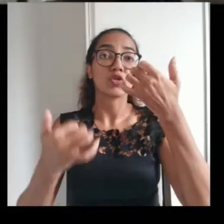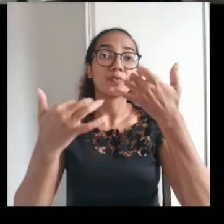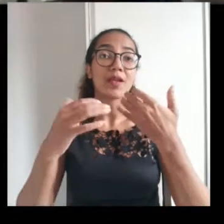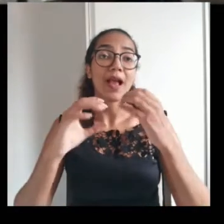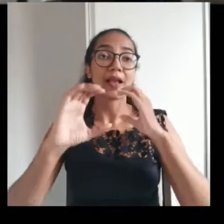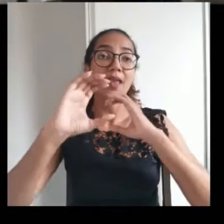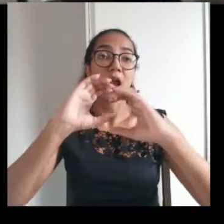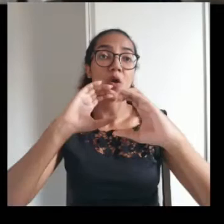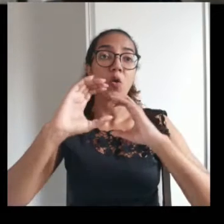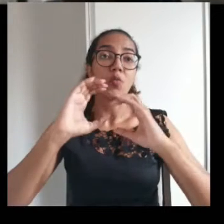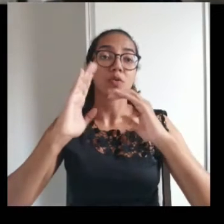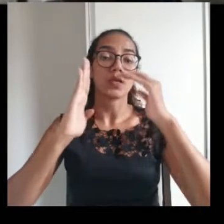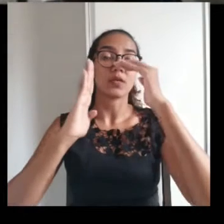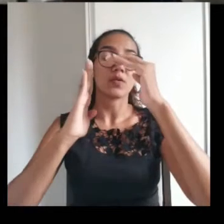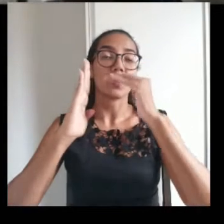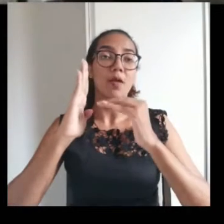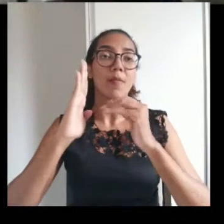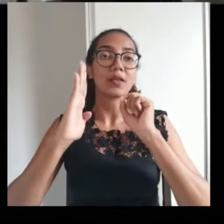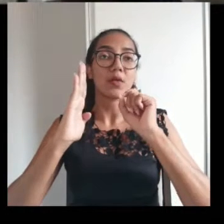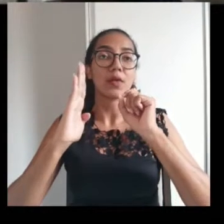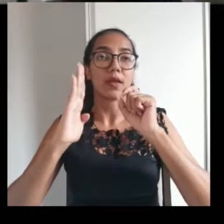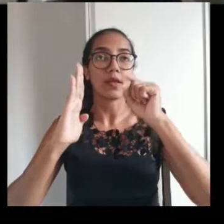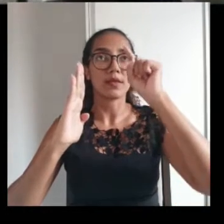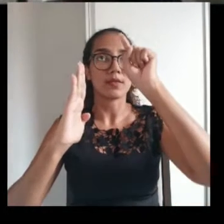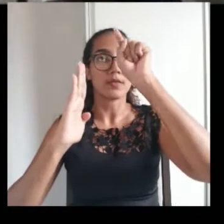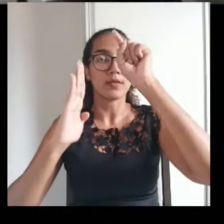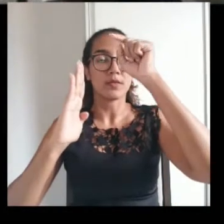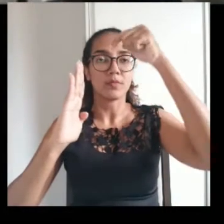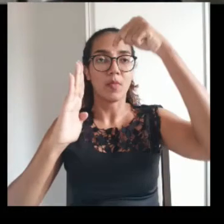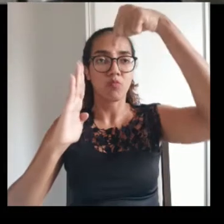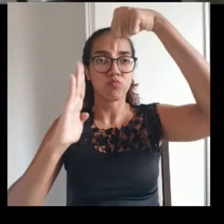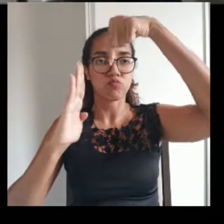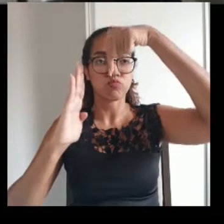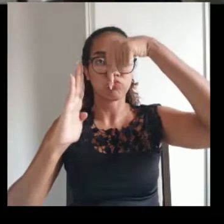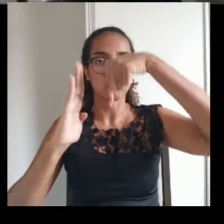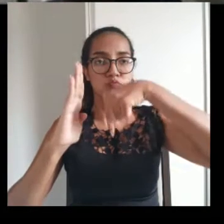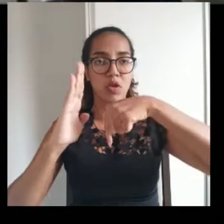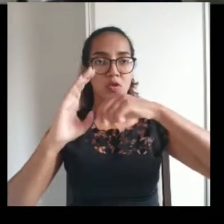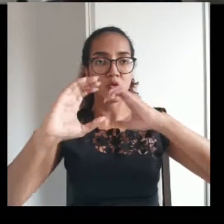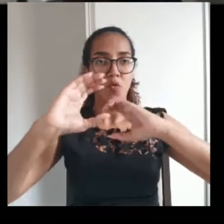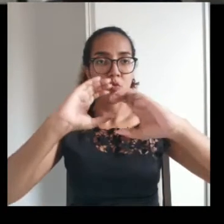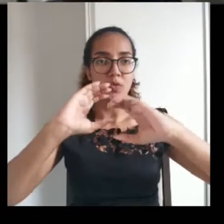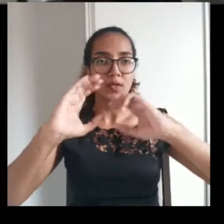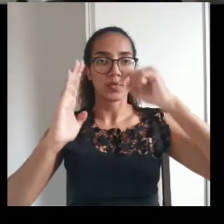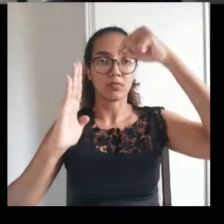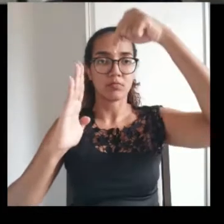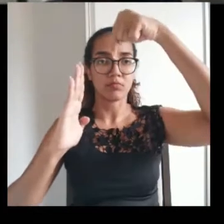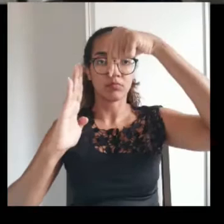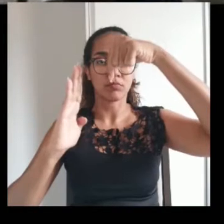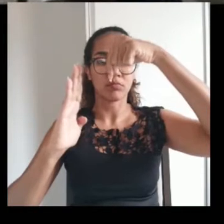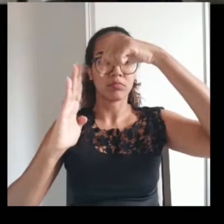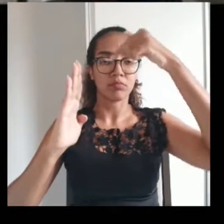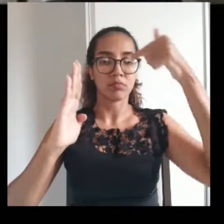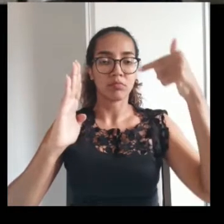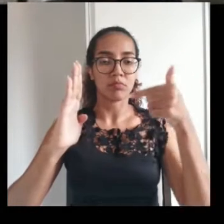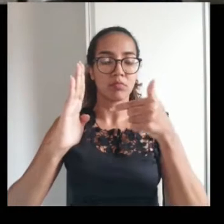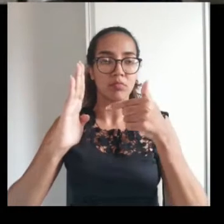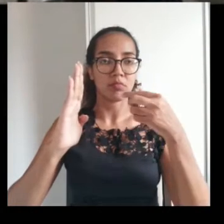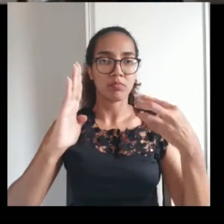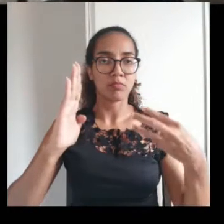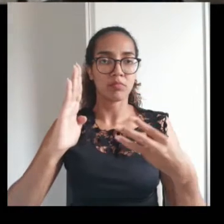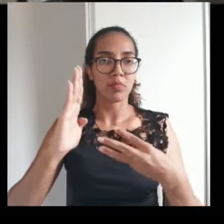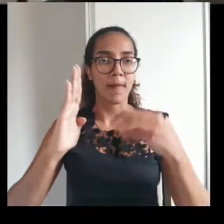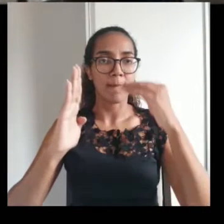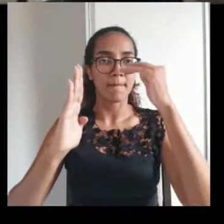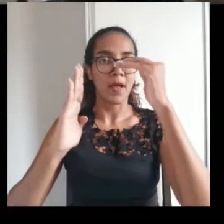baixo. Isso é uma restrição, é uma limitação que eu estou impondo para o meu projeto, para o projeto do meu sistema, né? E